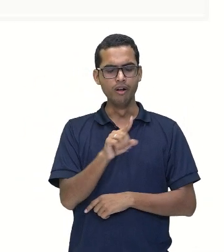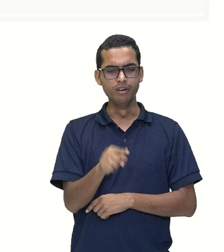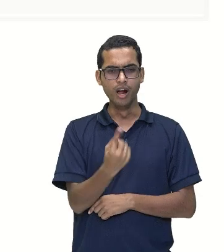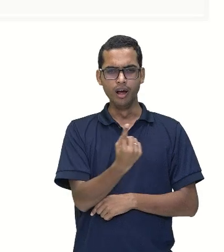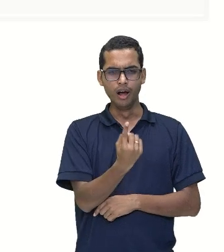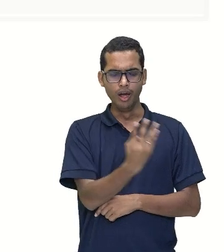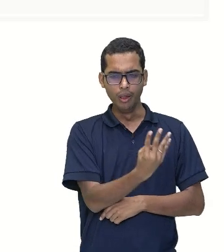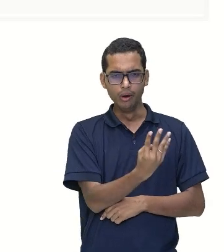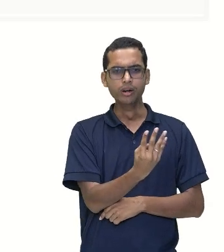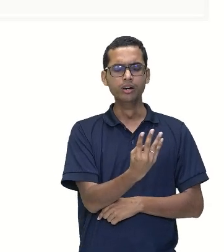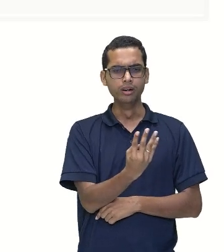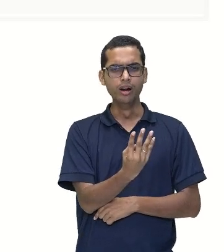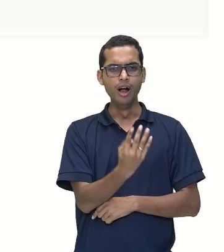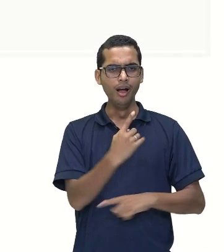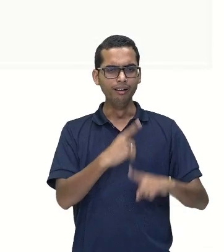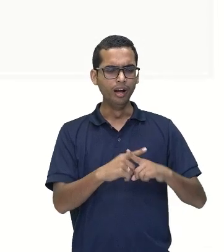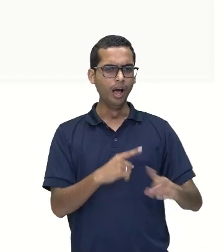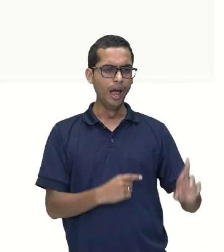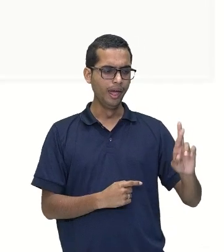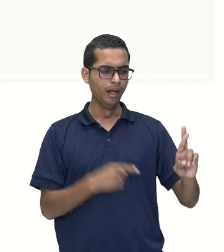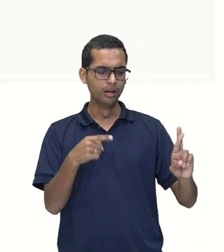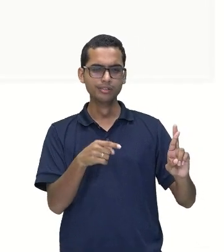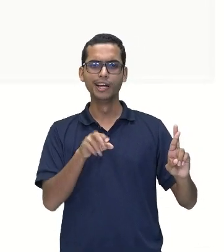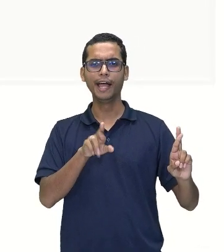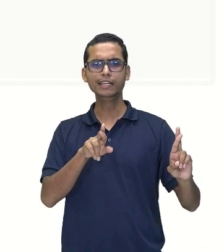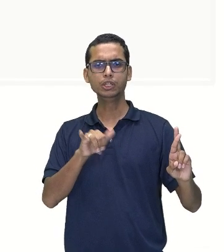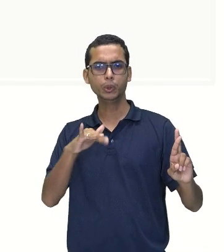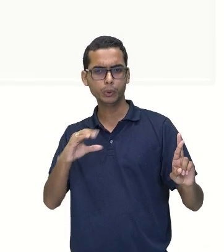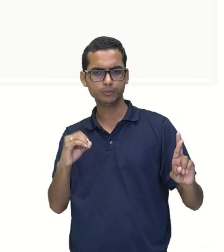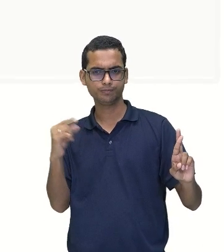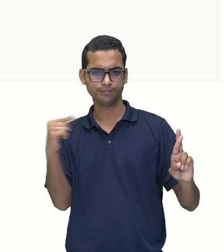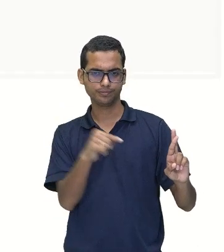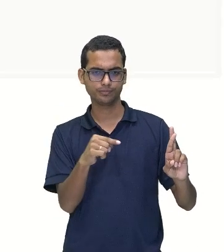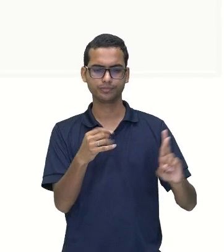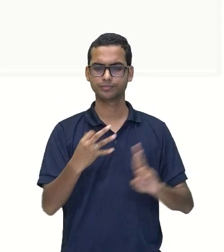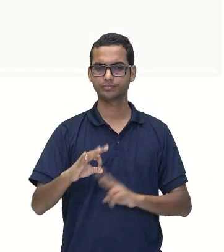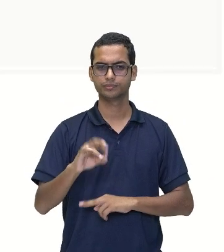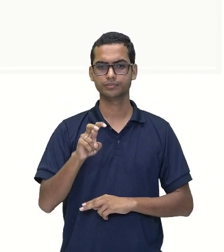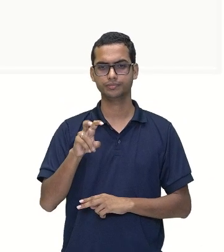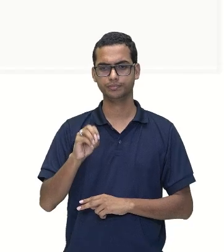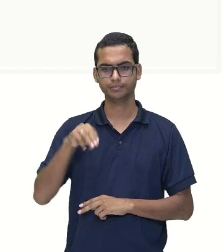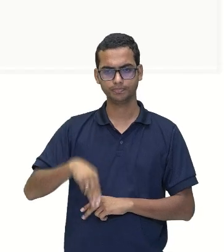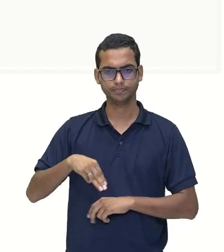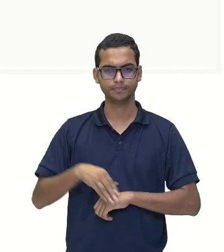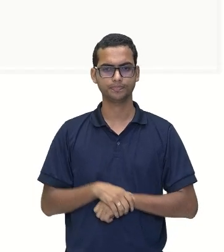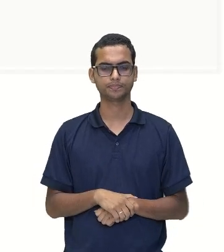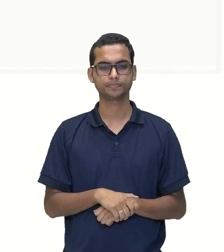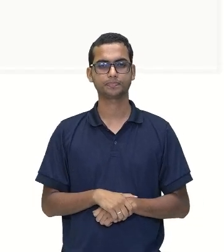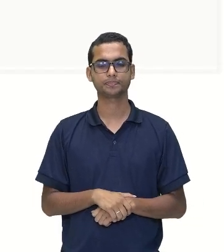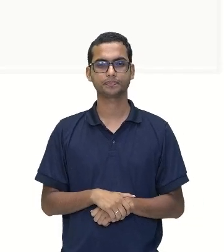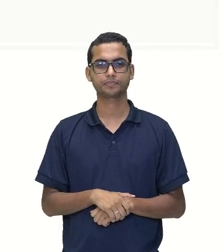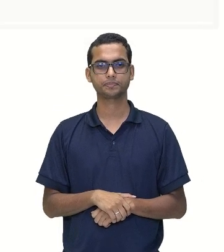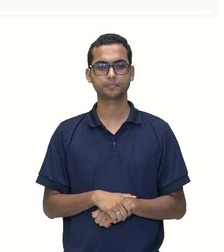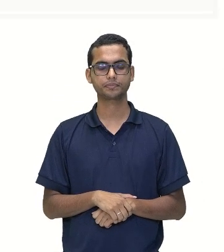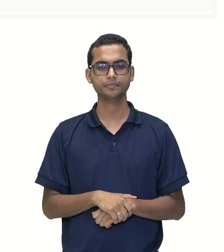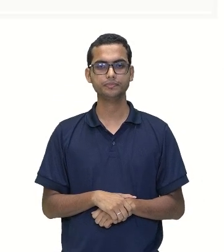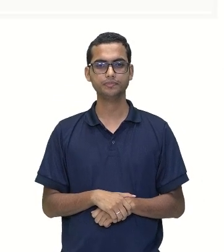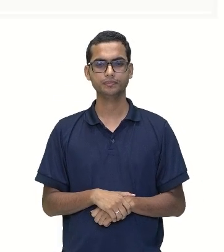O raio é de 50 metros, né? Ó, 50 metros é o valor do